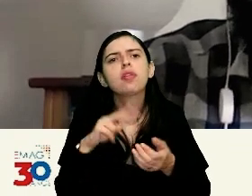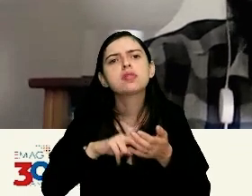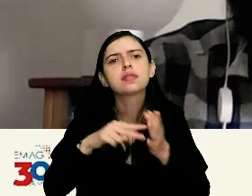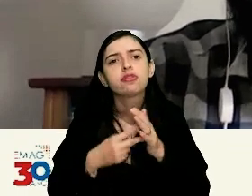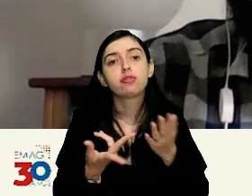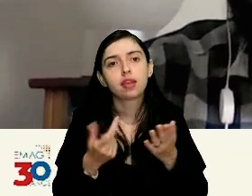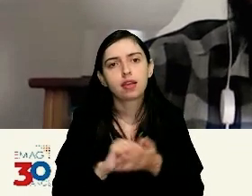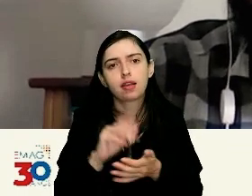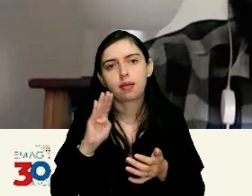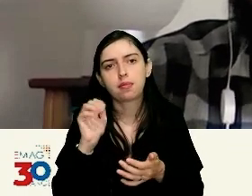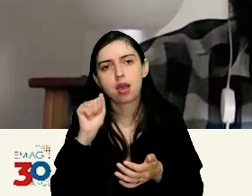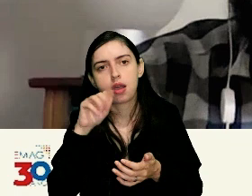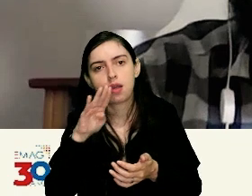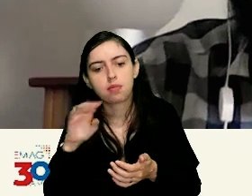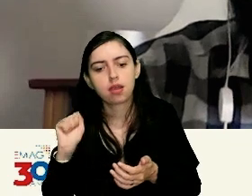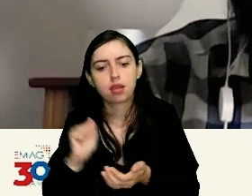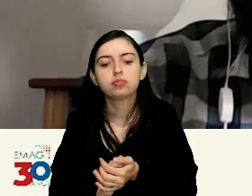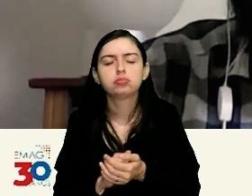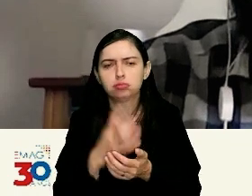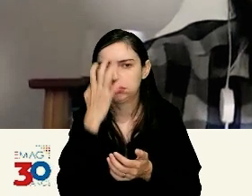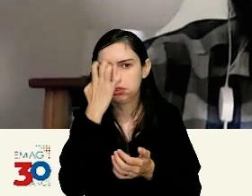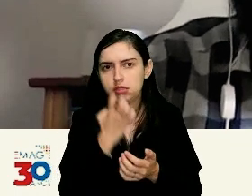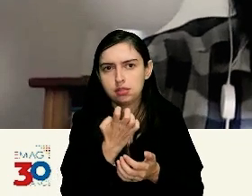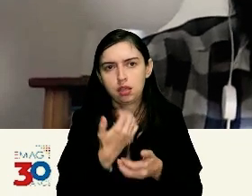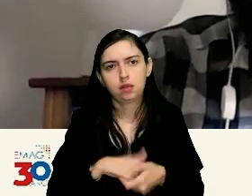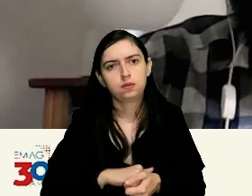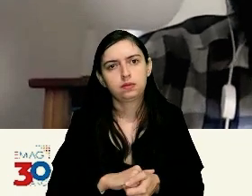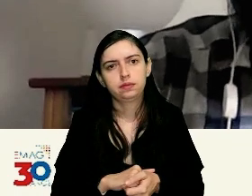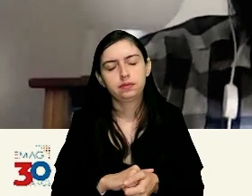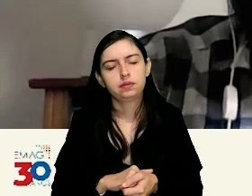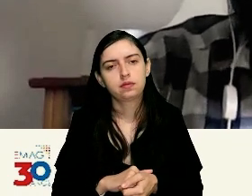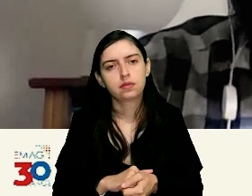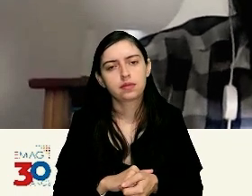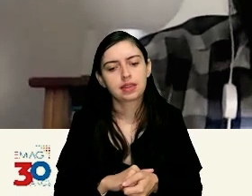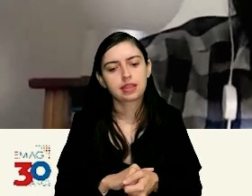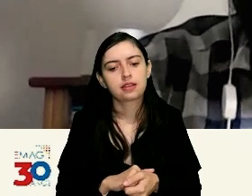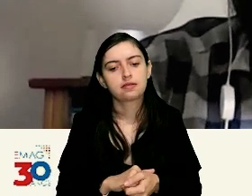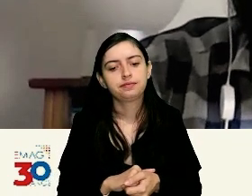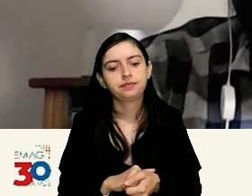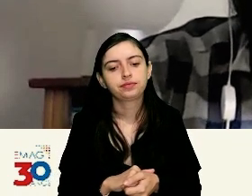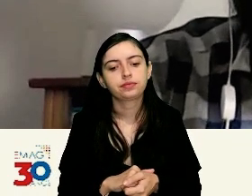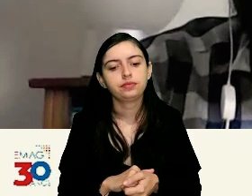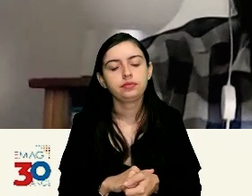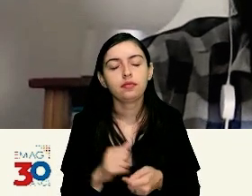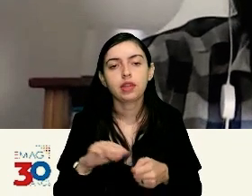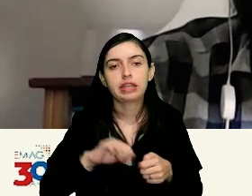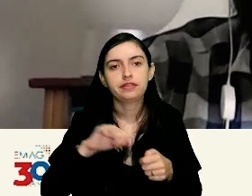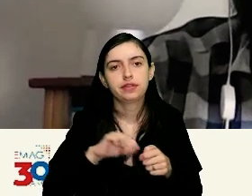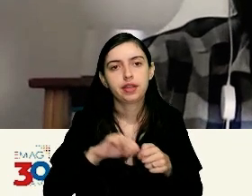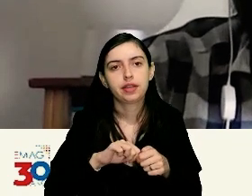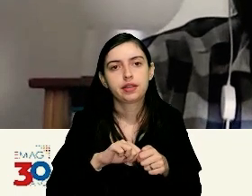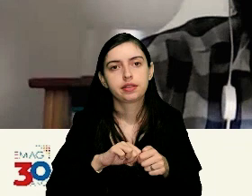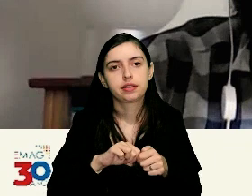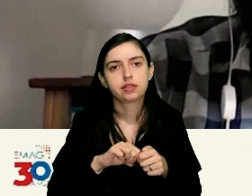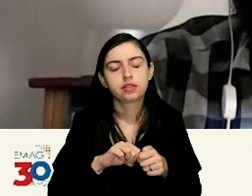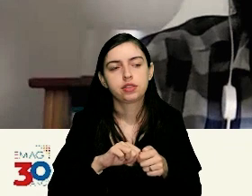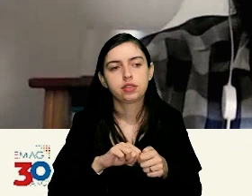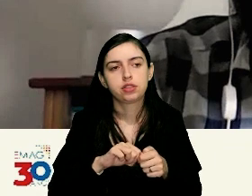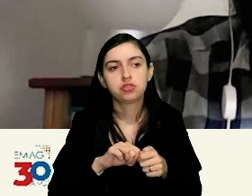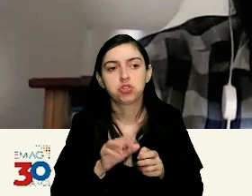E sério, mas quando você faz quando você se policia, porque eu acho que